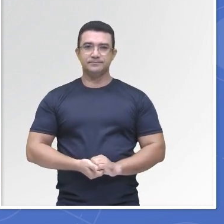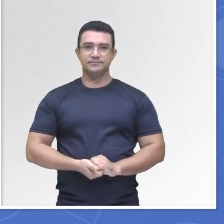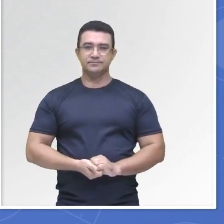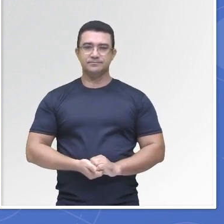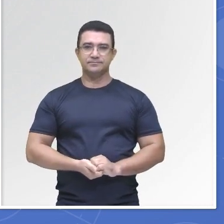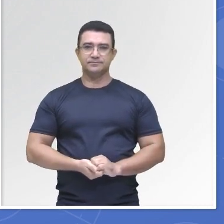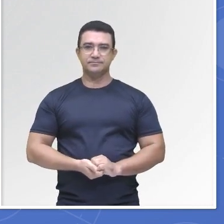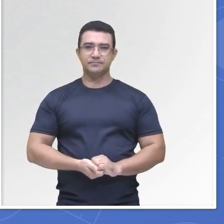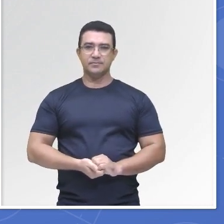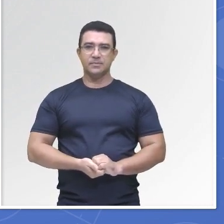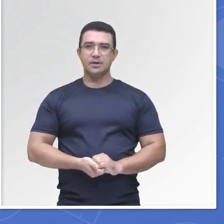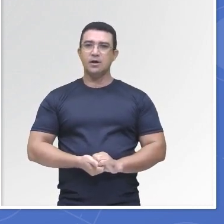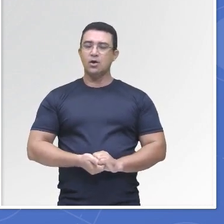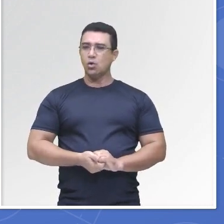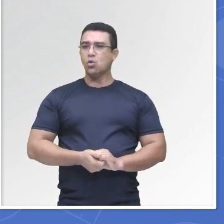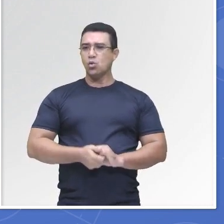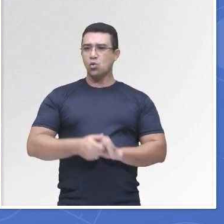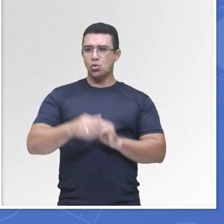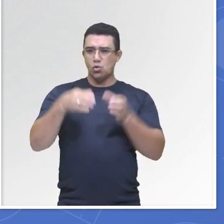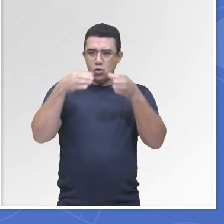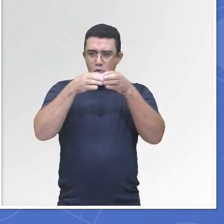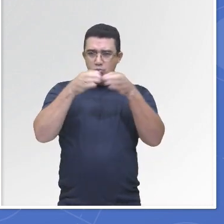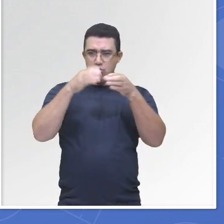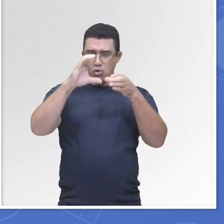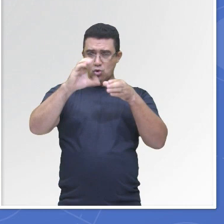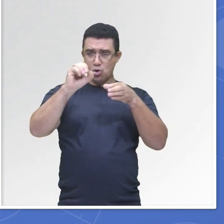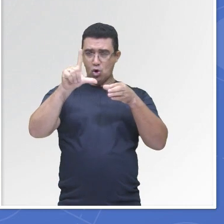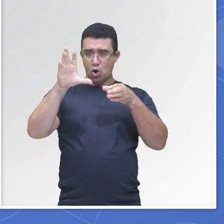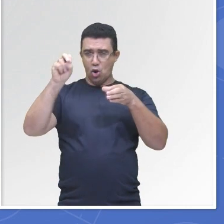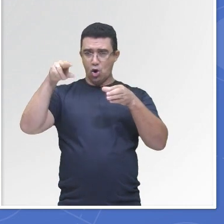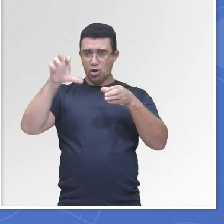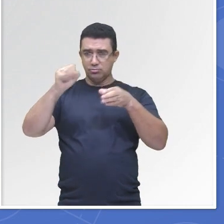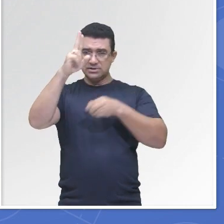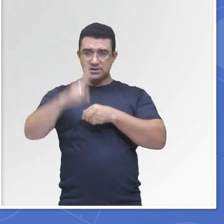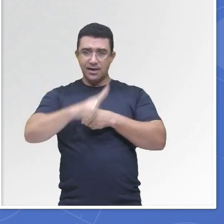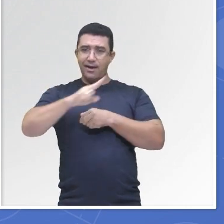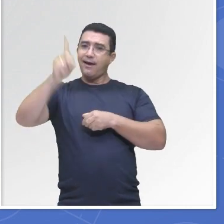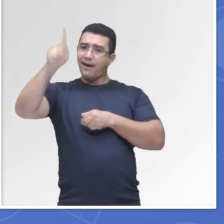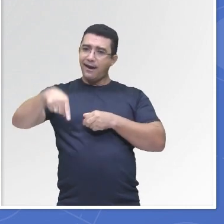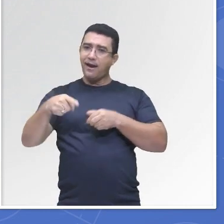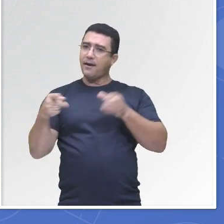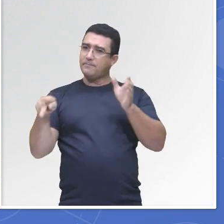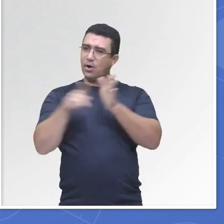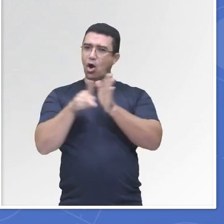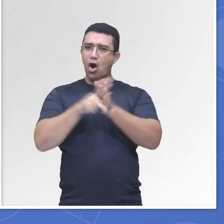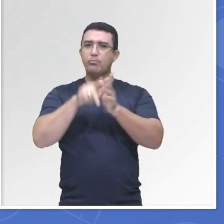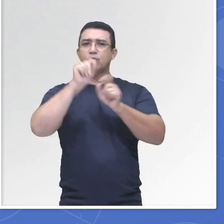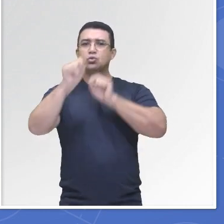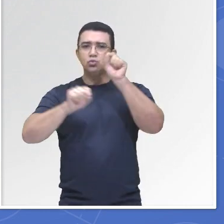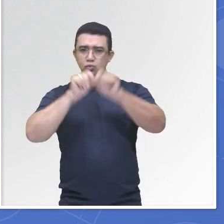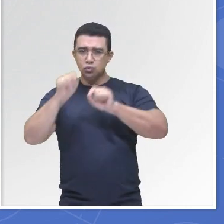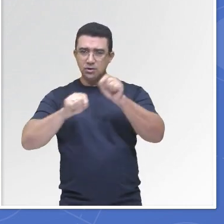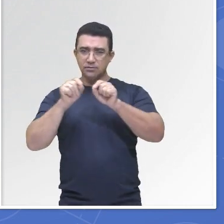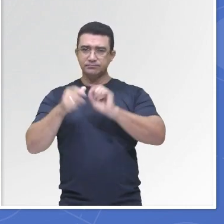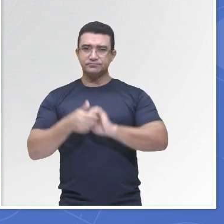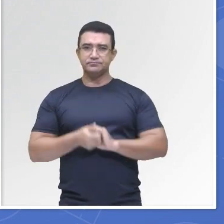Então, os colonos missionários eram pertencentes a